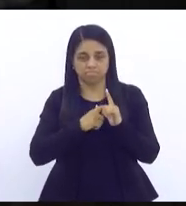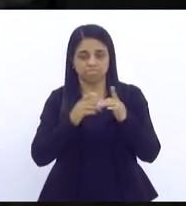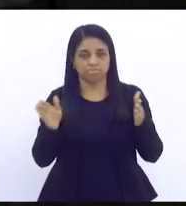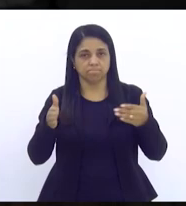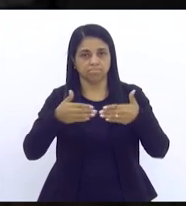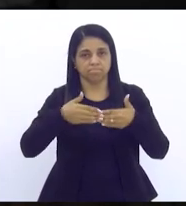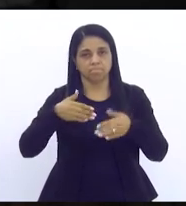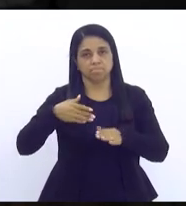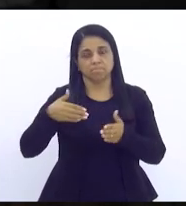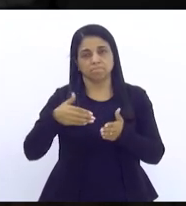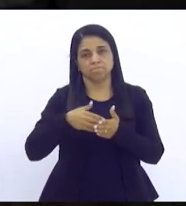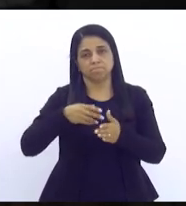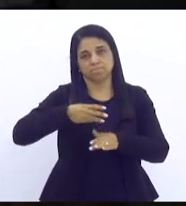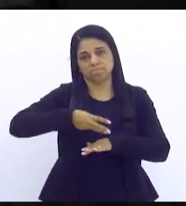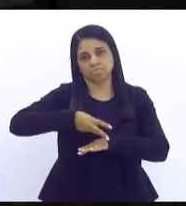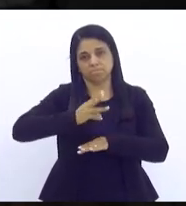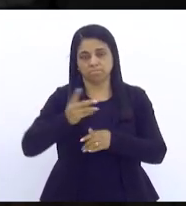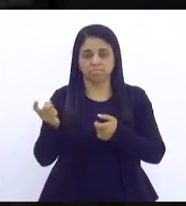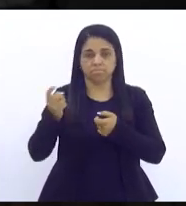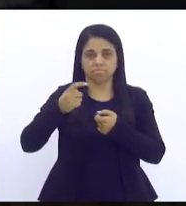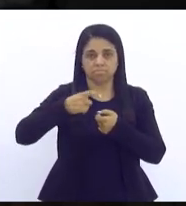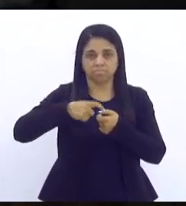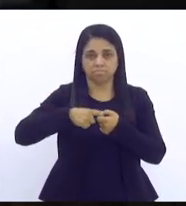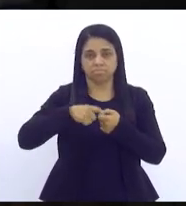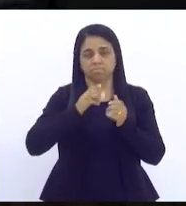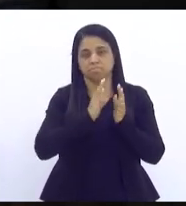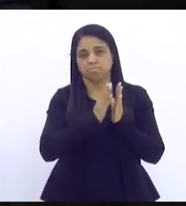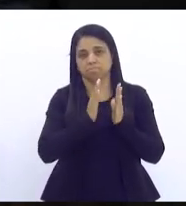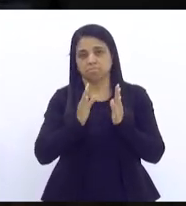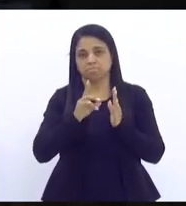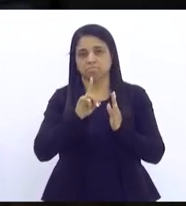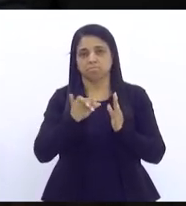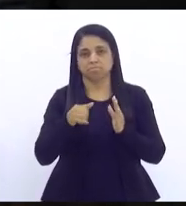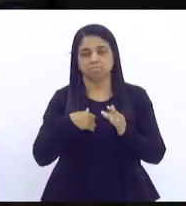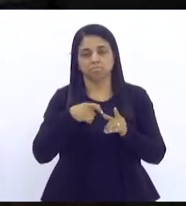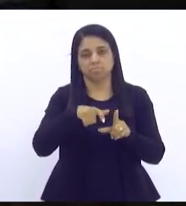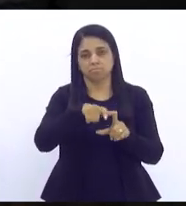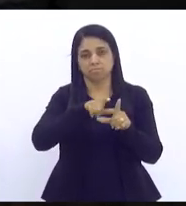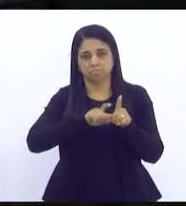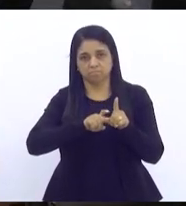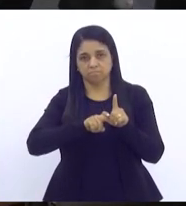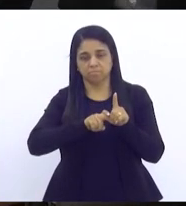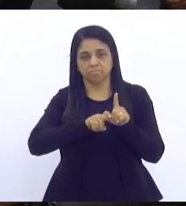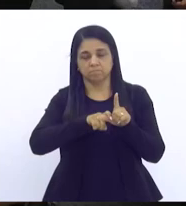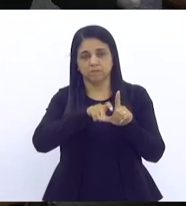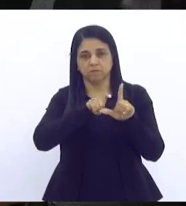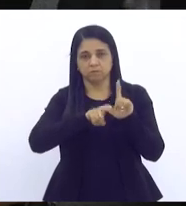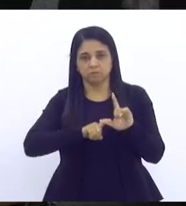15 horas, quando retornaremos com a ordem do dia. Está suspensa a sessão.